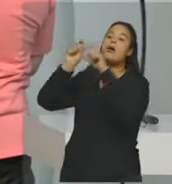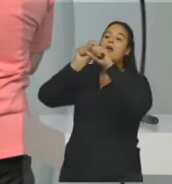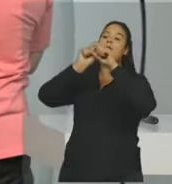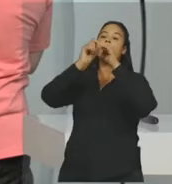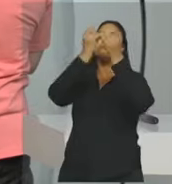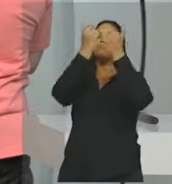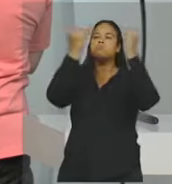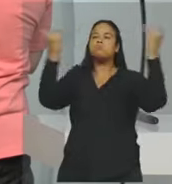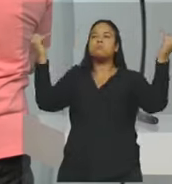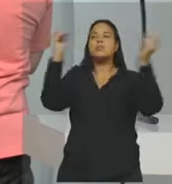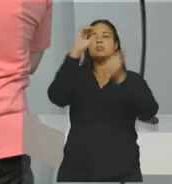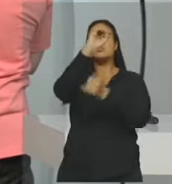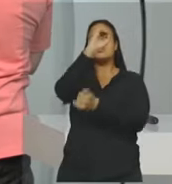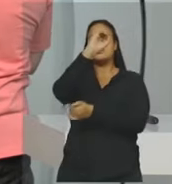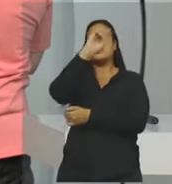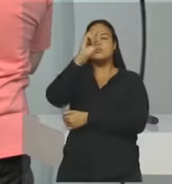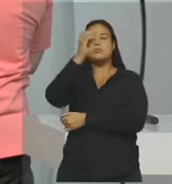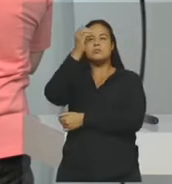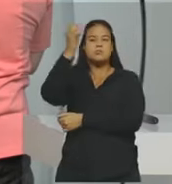0,66 e aqui está passando